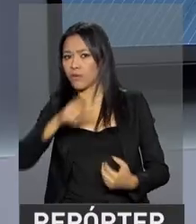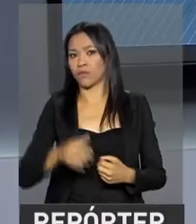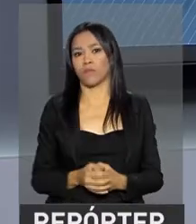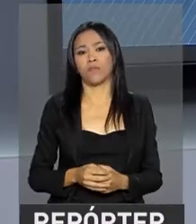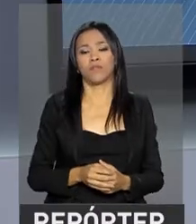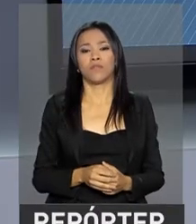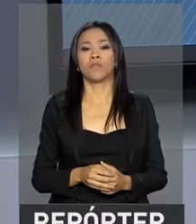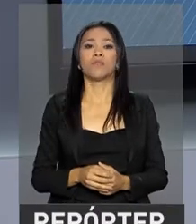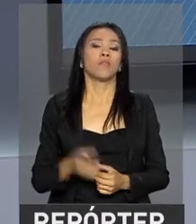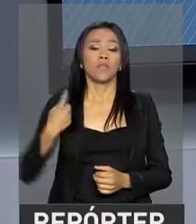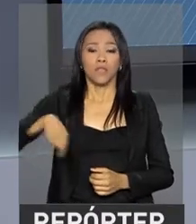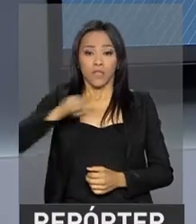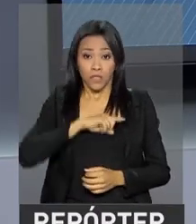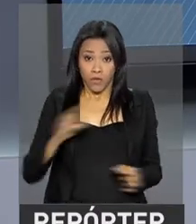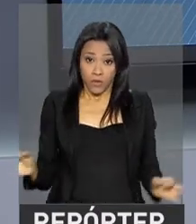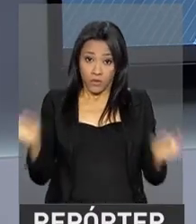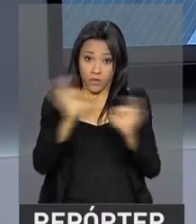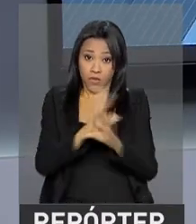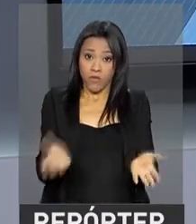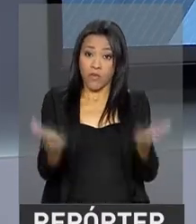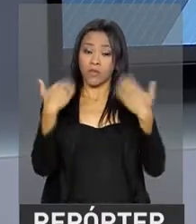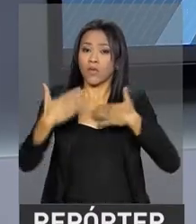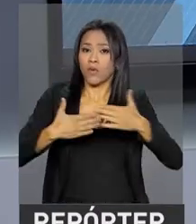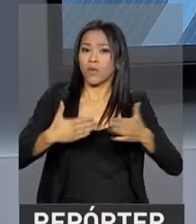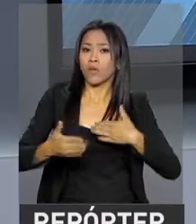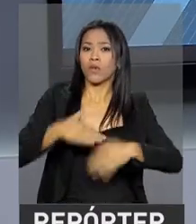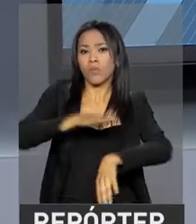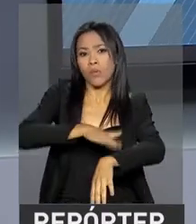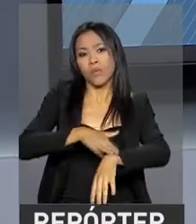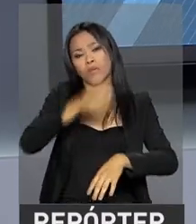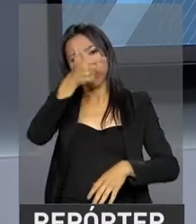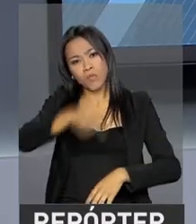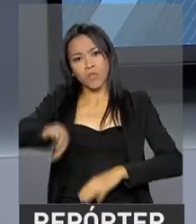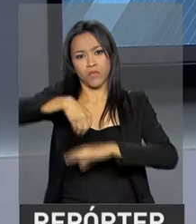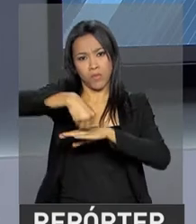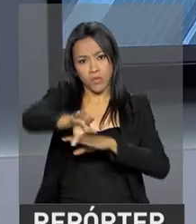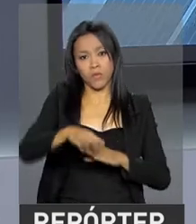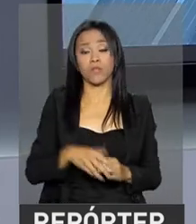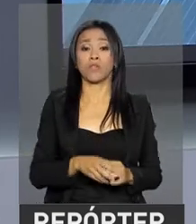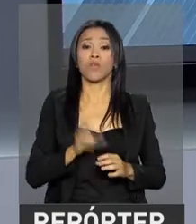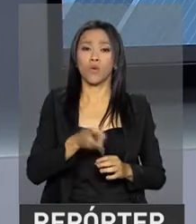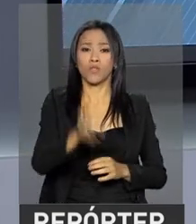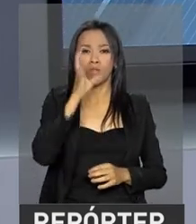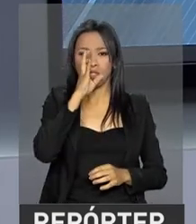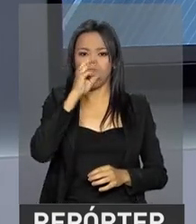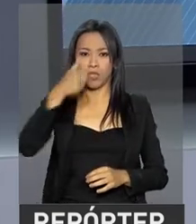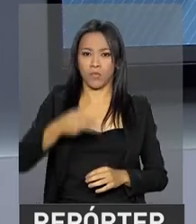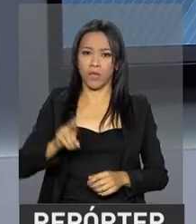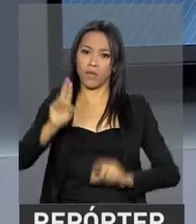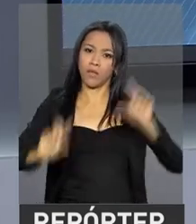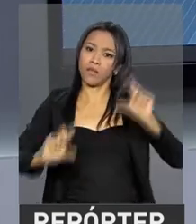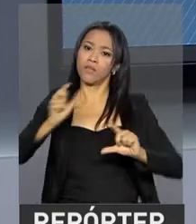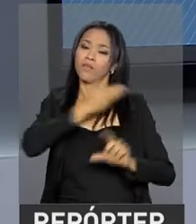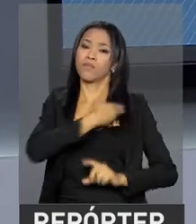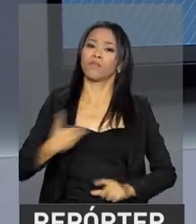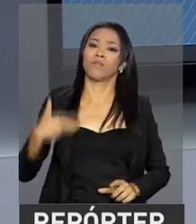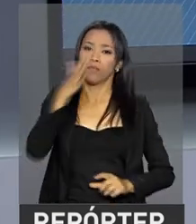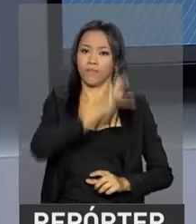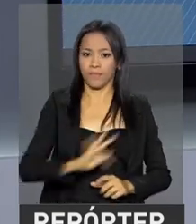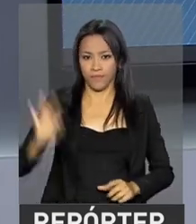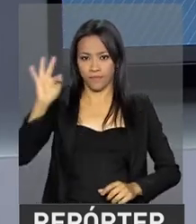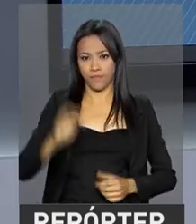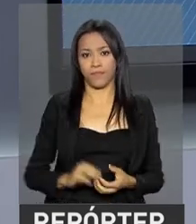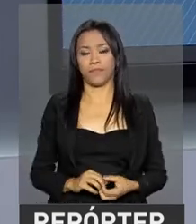e nós ficamos por aqui podemos voltar a qualquer momento com mais informações continue com a gente na nbr a tv do governo